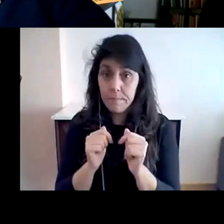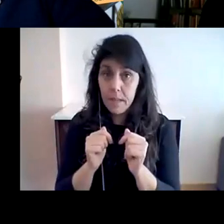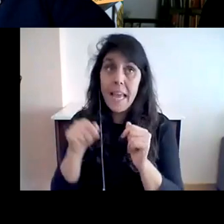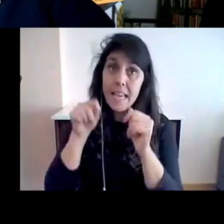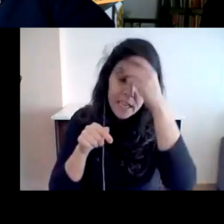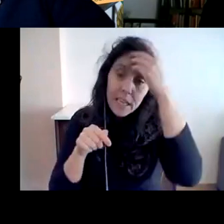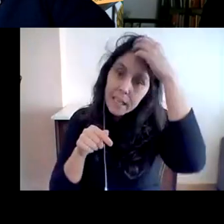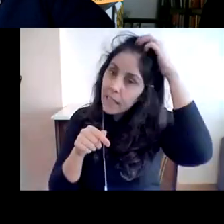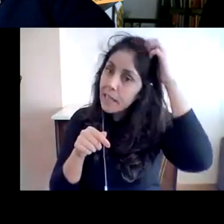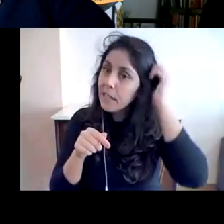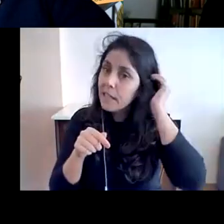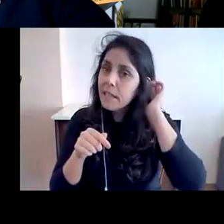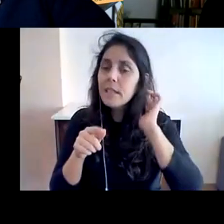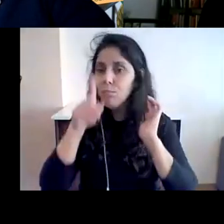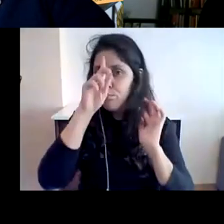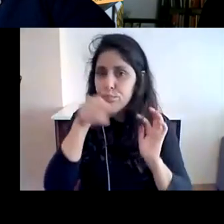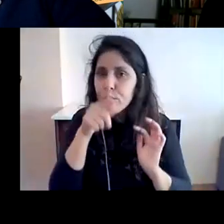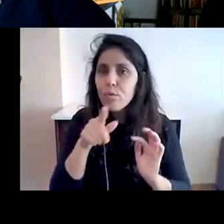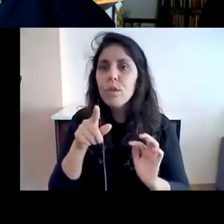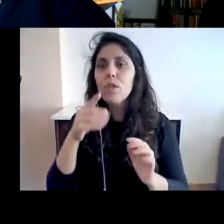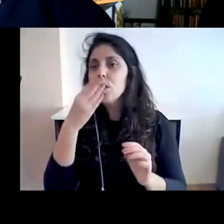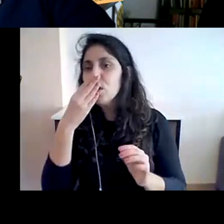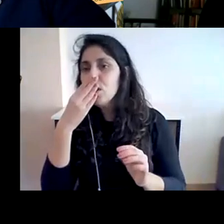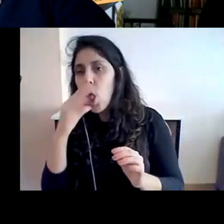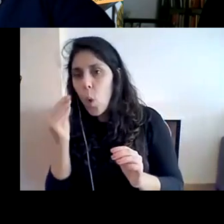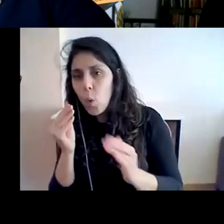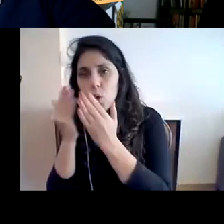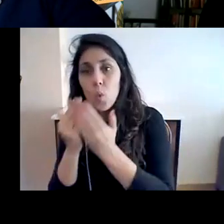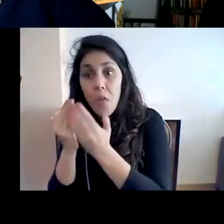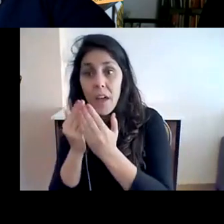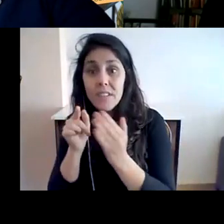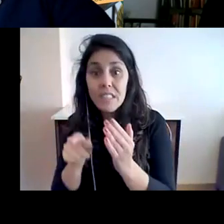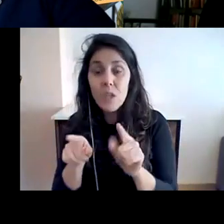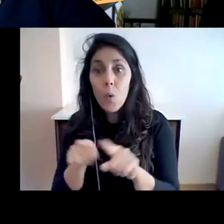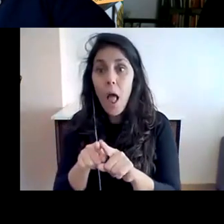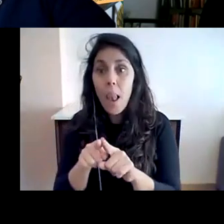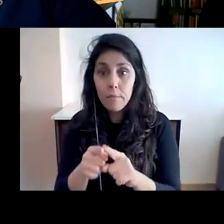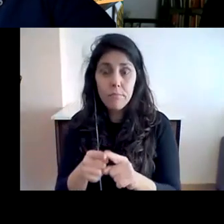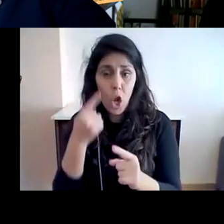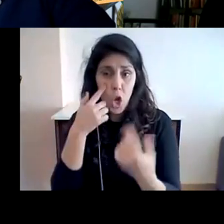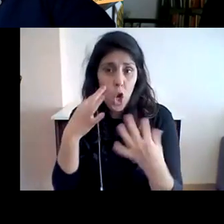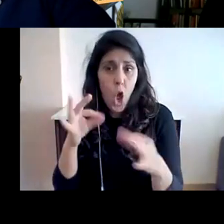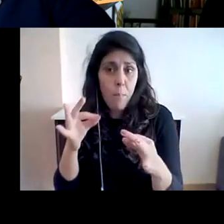adquirido. Docentes e estudantes tomam como adquirido que aqueles